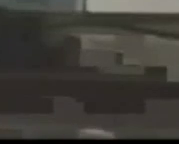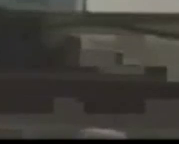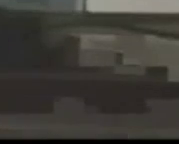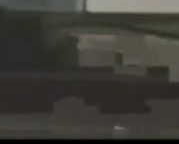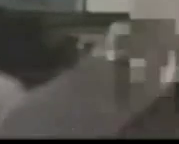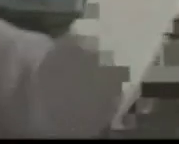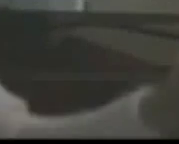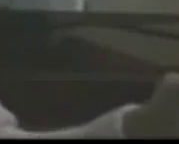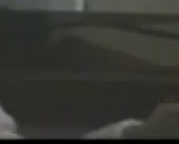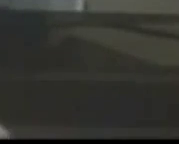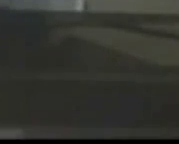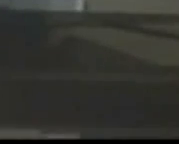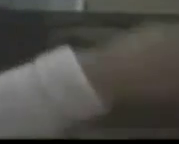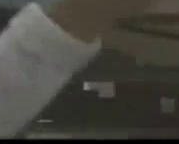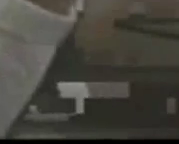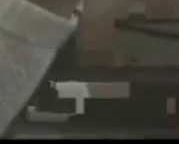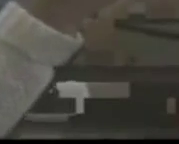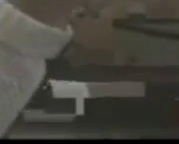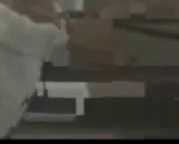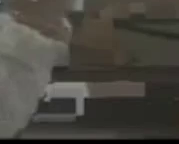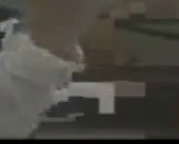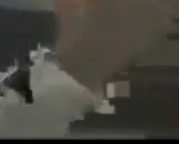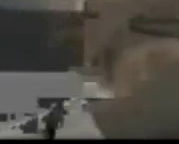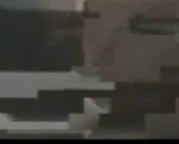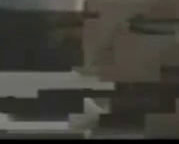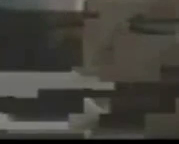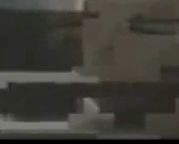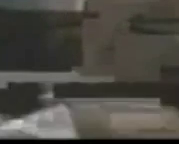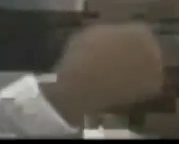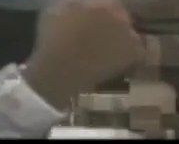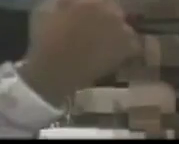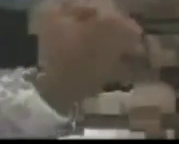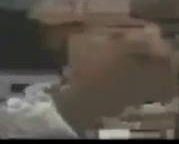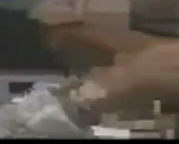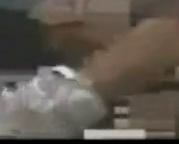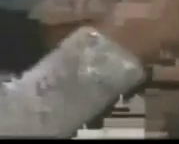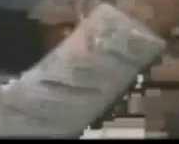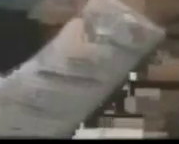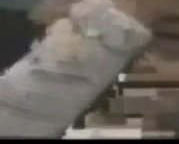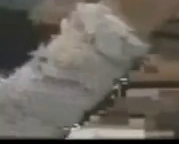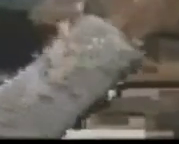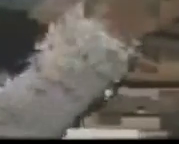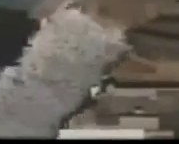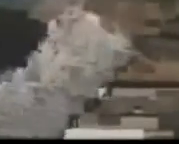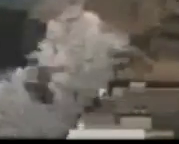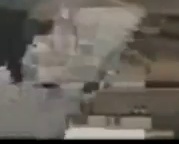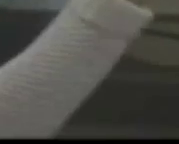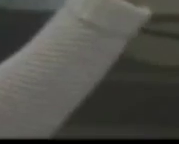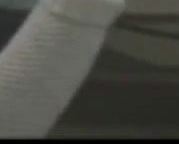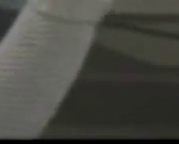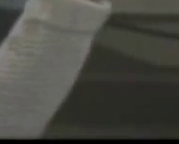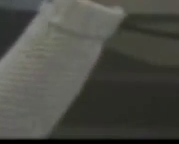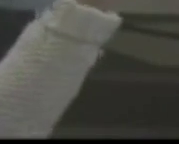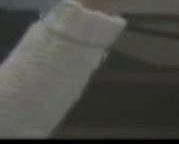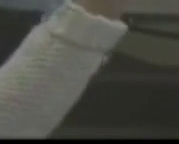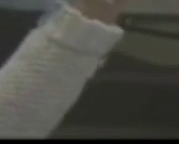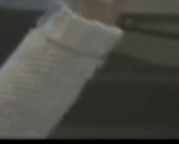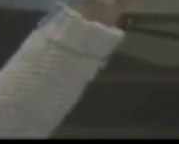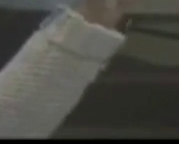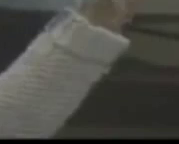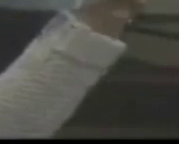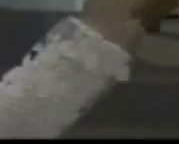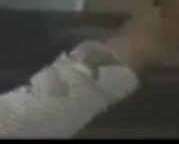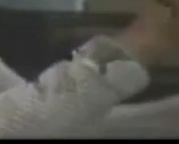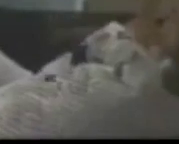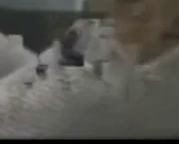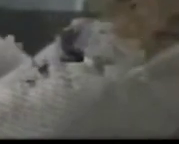E daí, entrando na Delegacia das Mulheres, primeiro, igreja católica, evangélica, a única que se salva mais ou menos